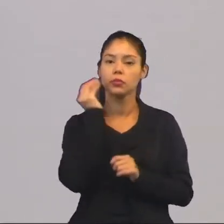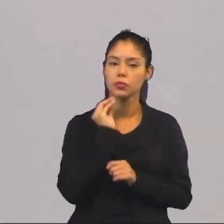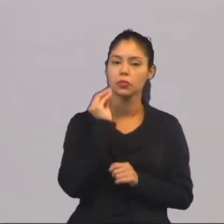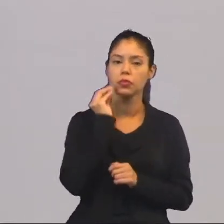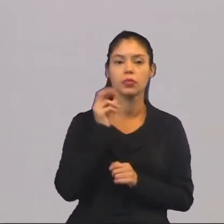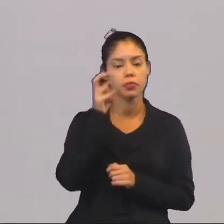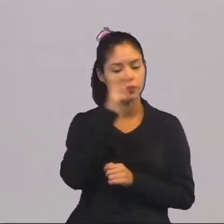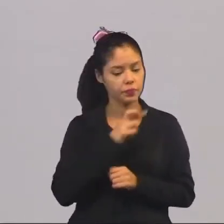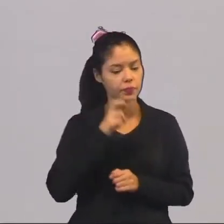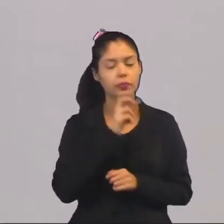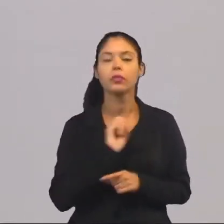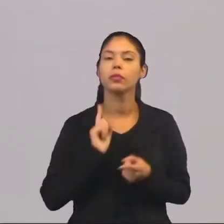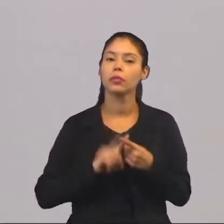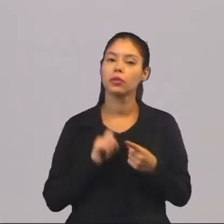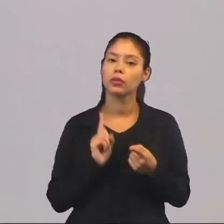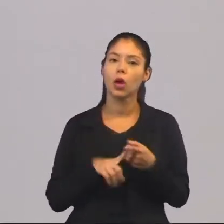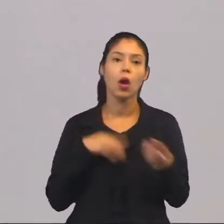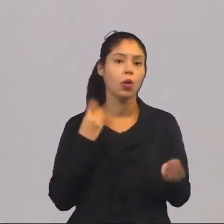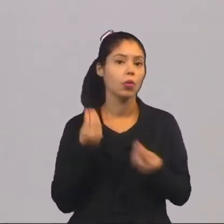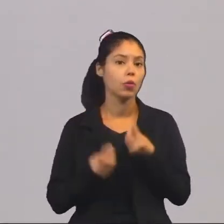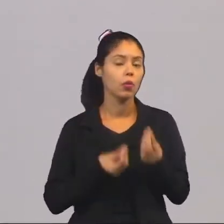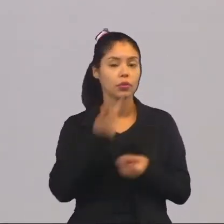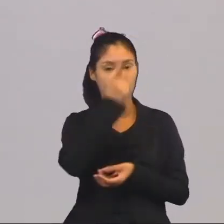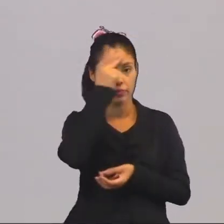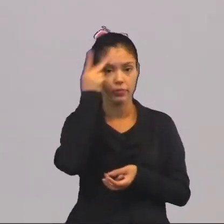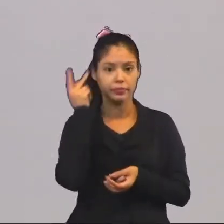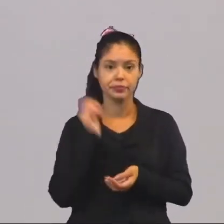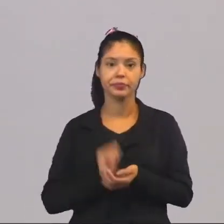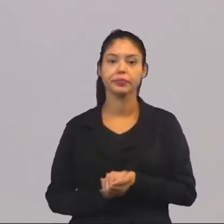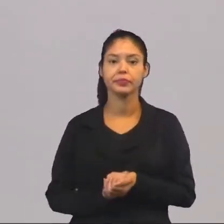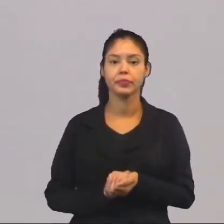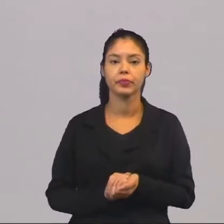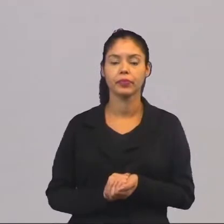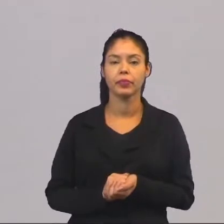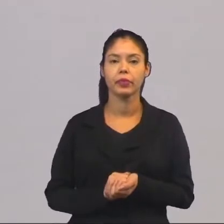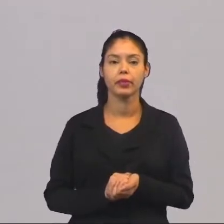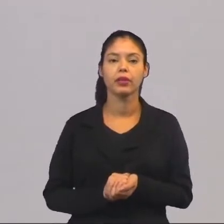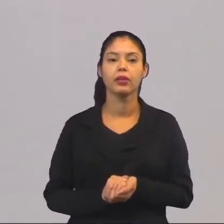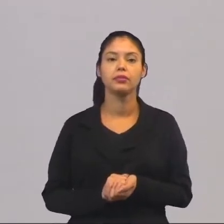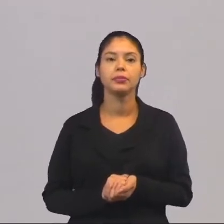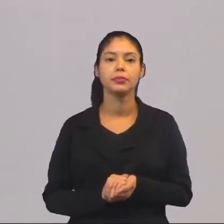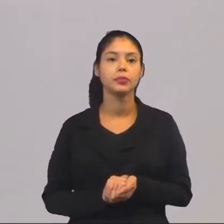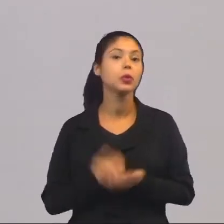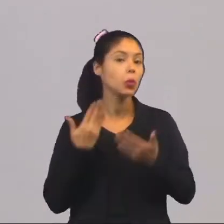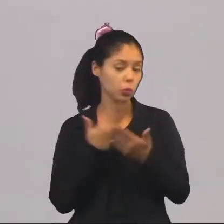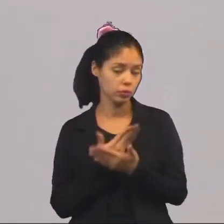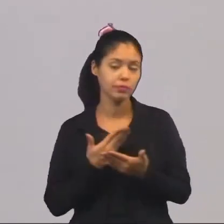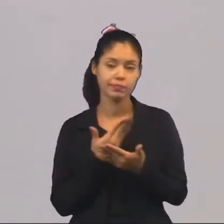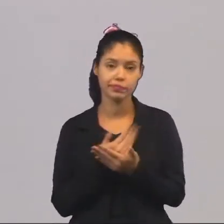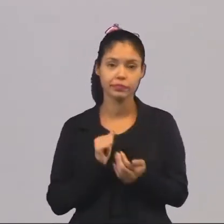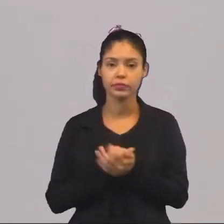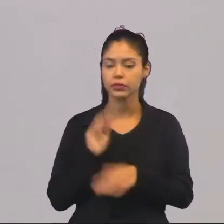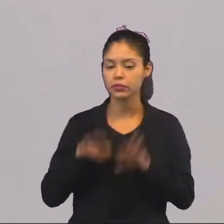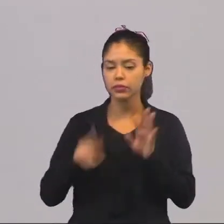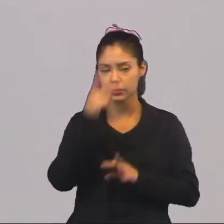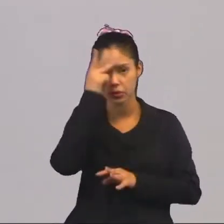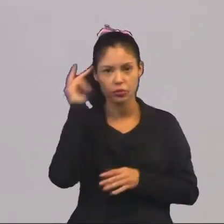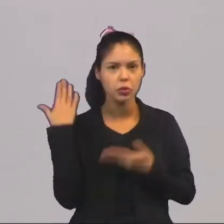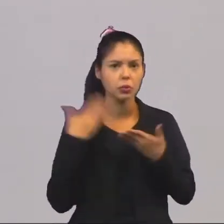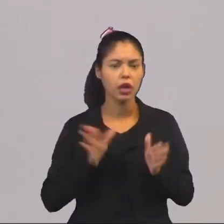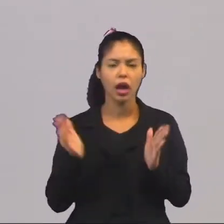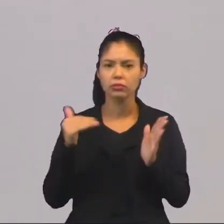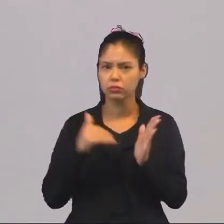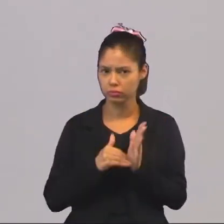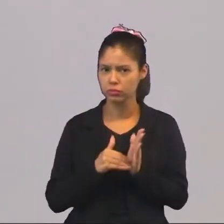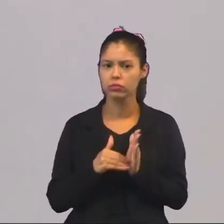testes, verificar, porque é uma forma da pessoa que foi infectada tratar. Às vezes a pessoa não